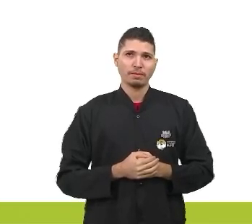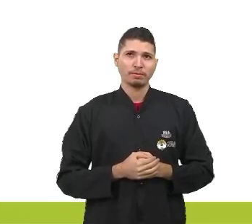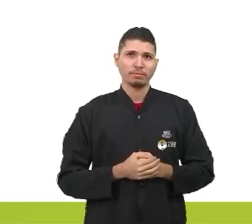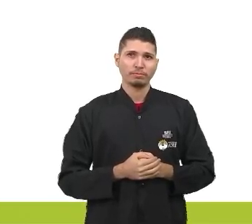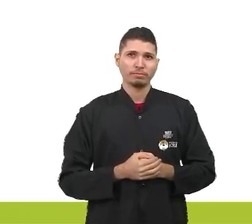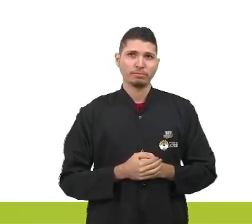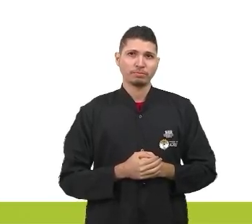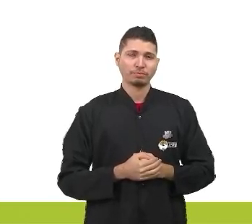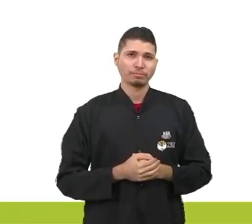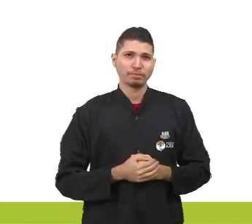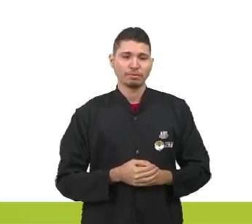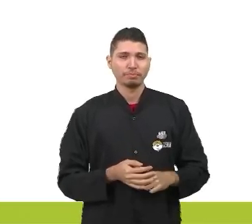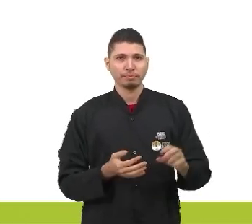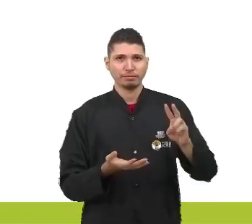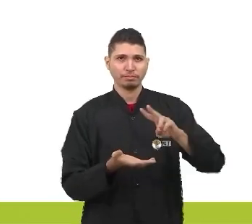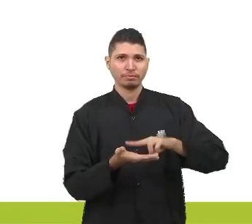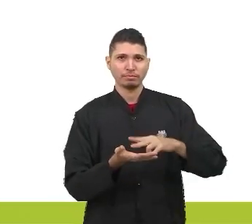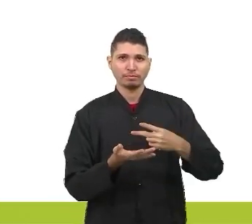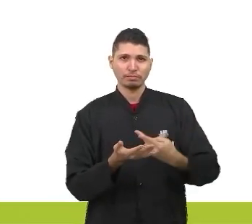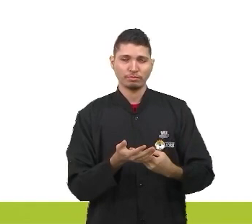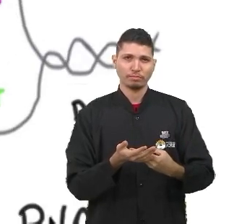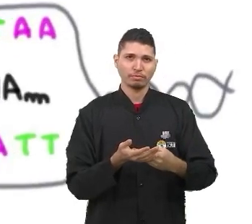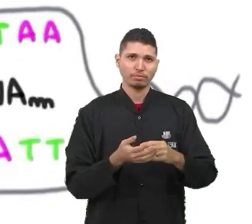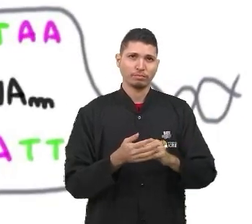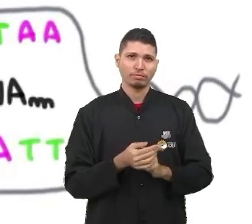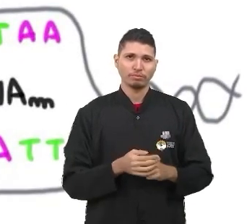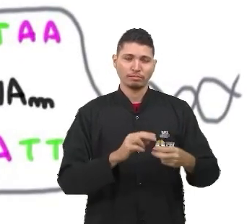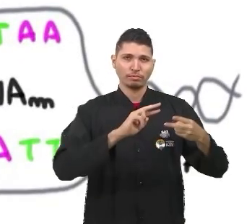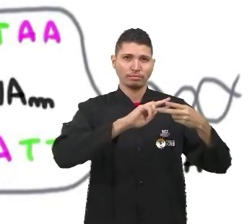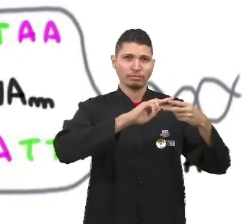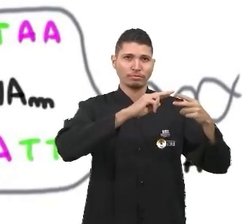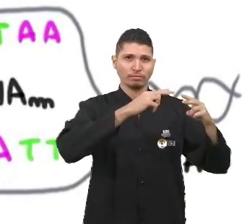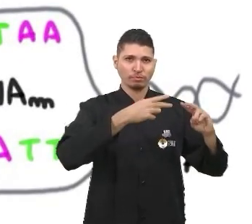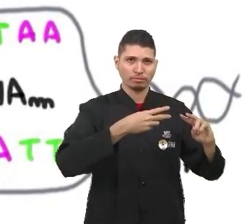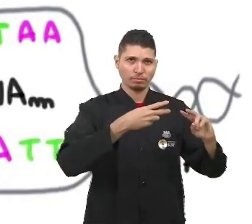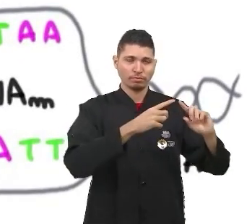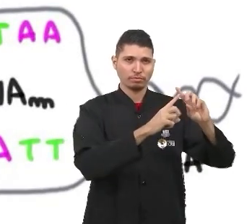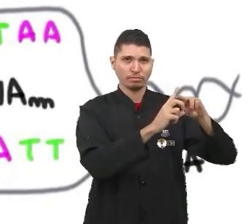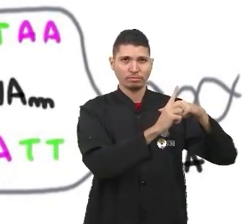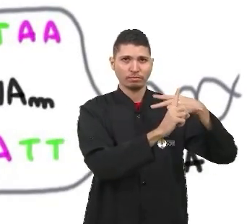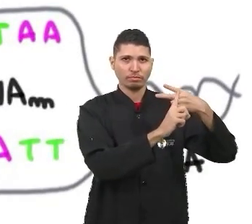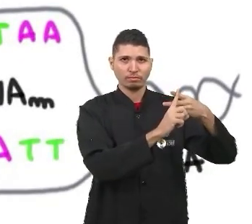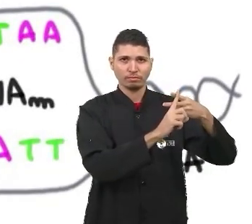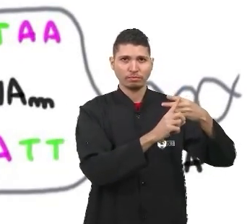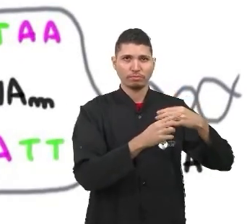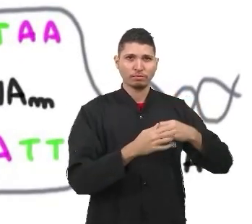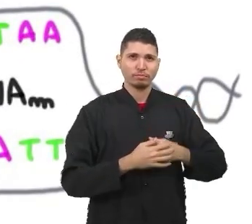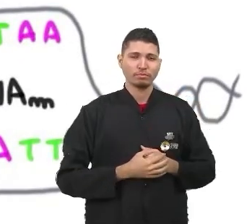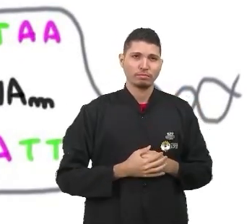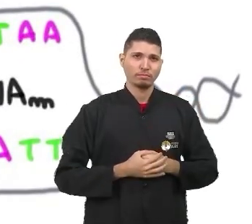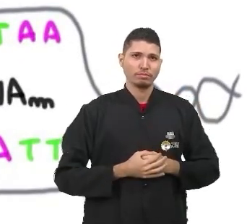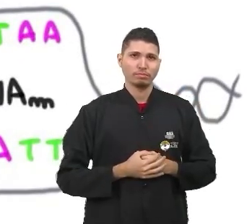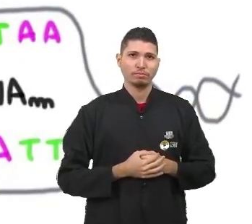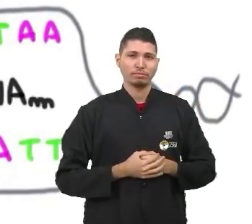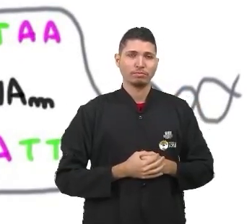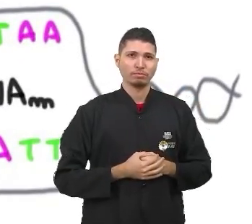transcrição e tradução. DNA se autoduplicou,